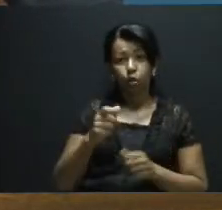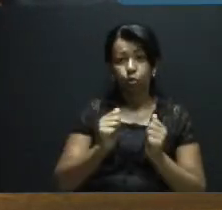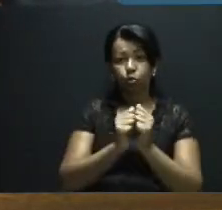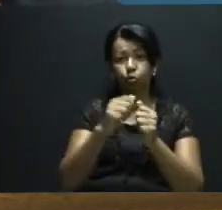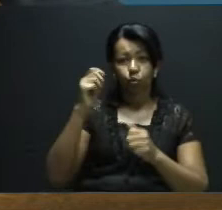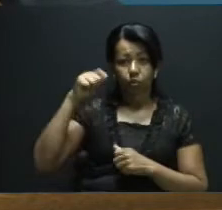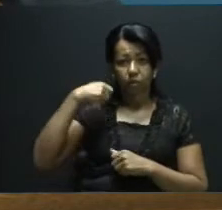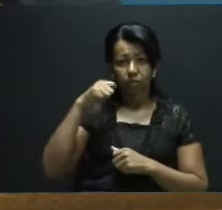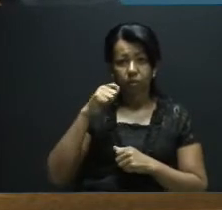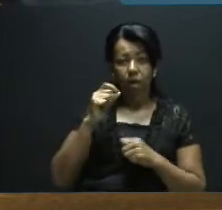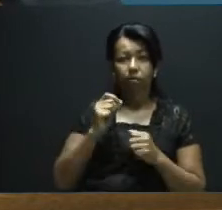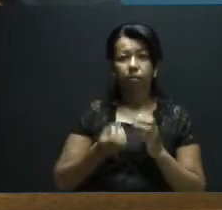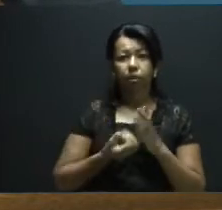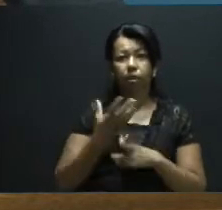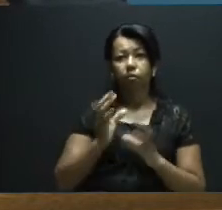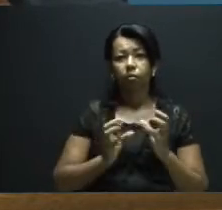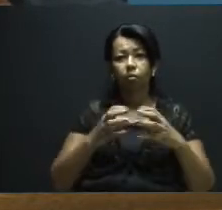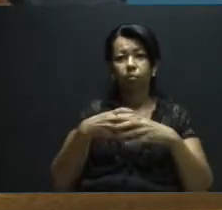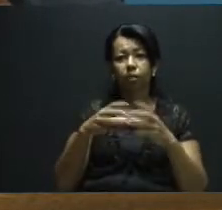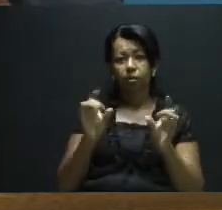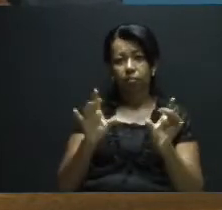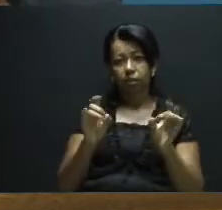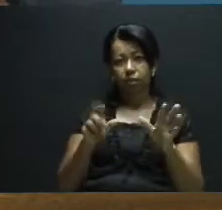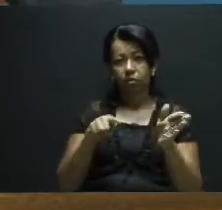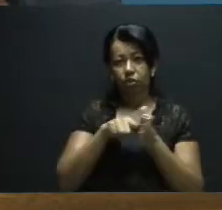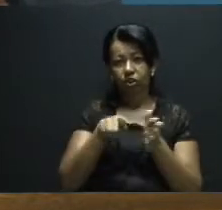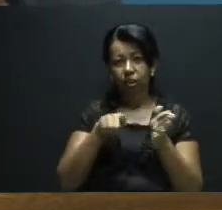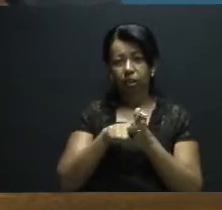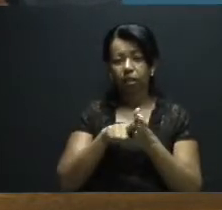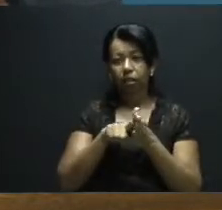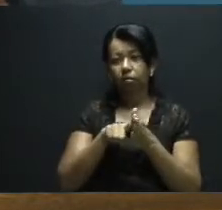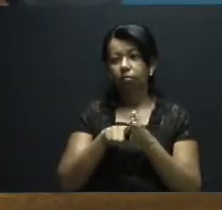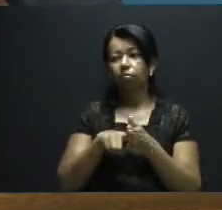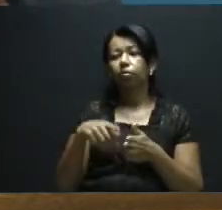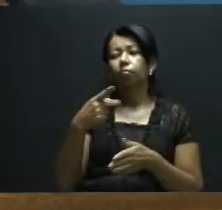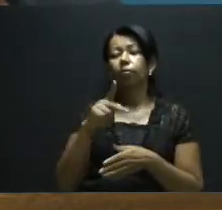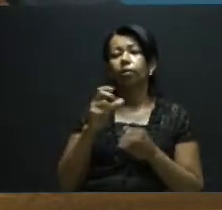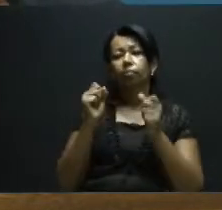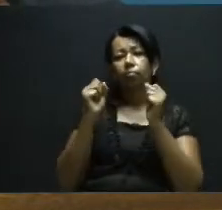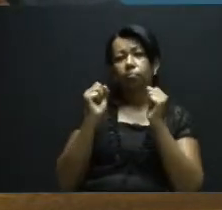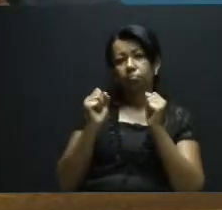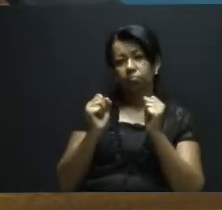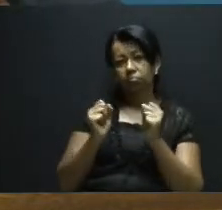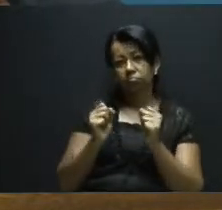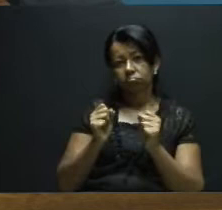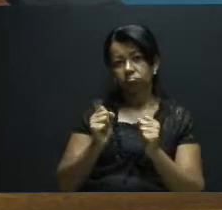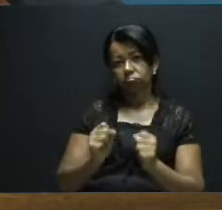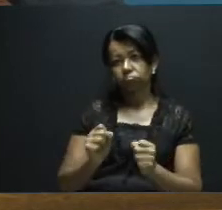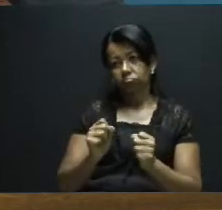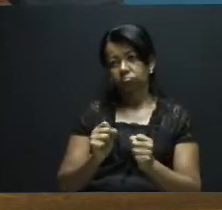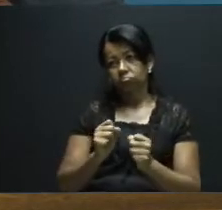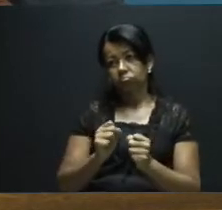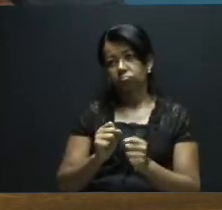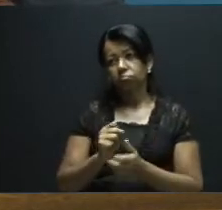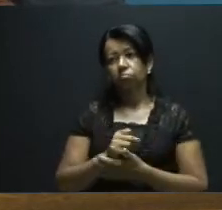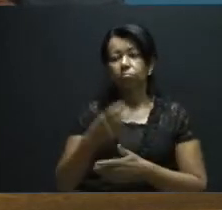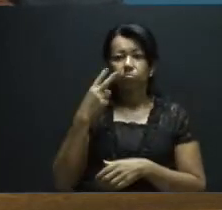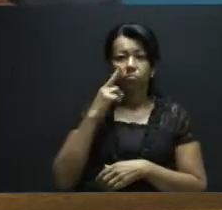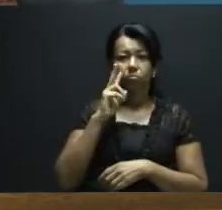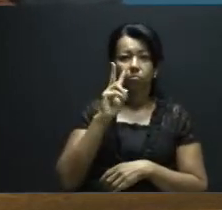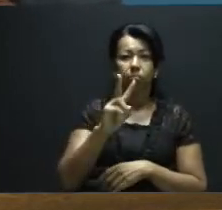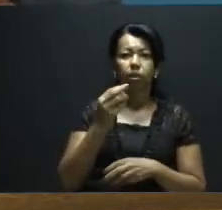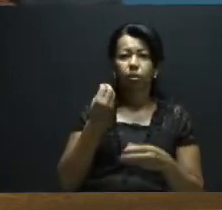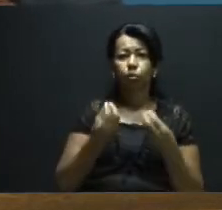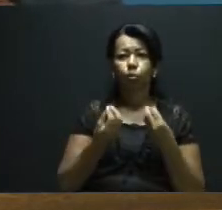vamos fazer uma comissão especial de inquérito é pra poder acompanhar